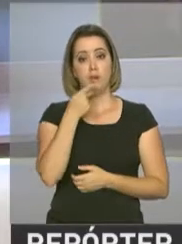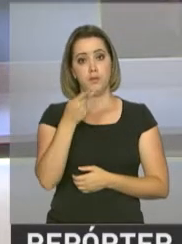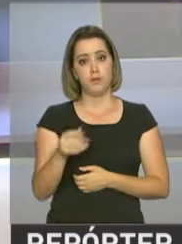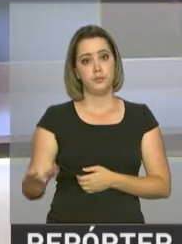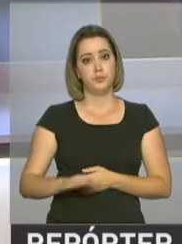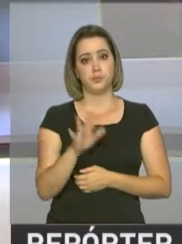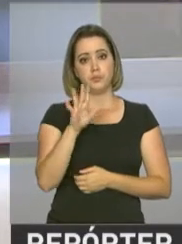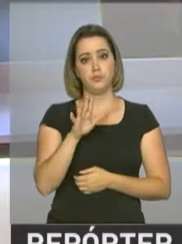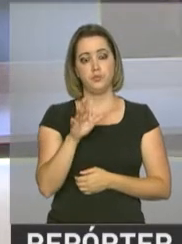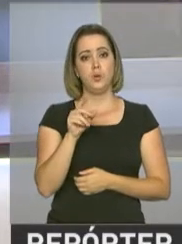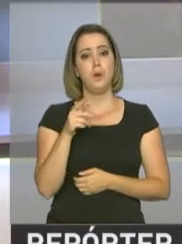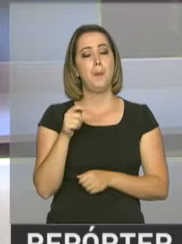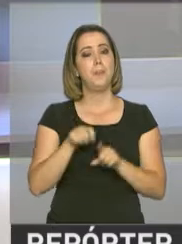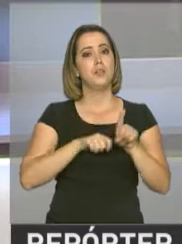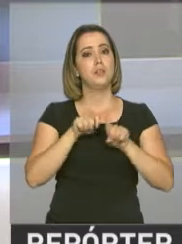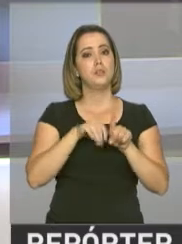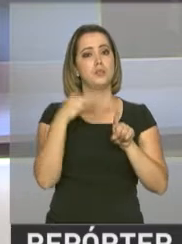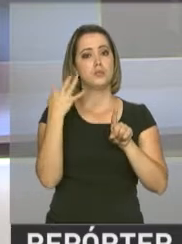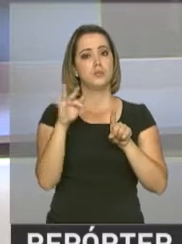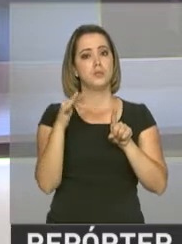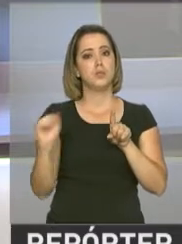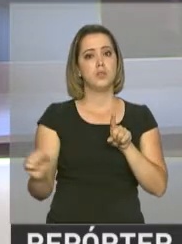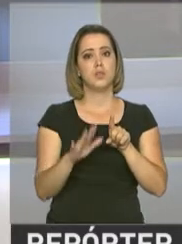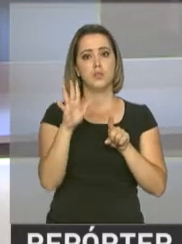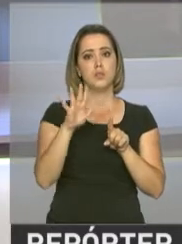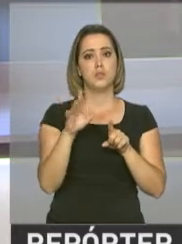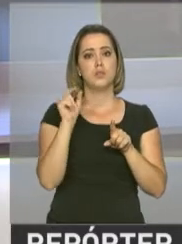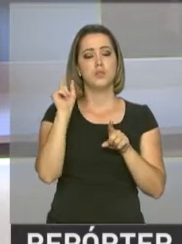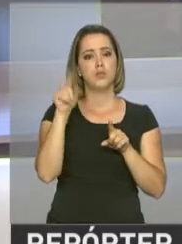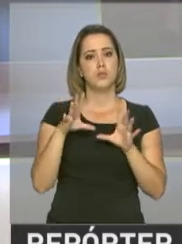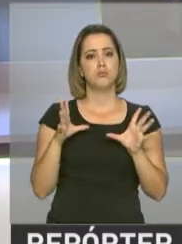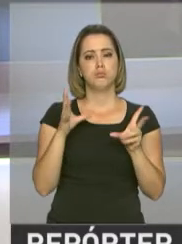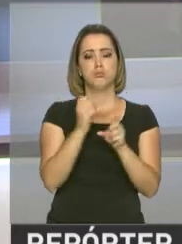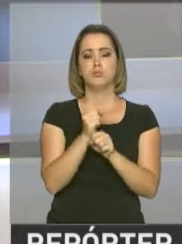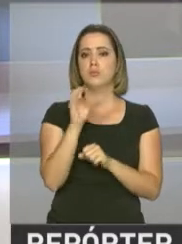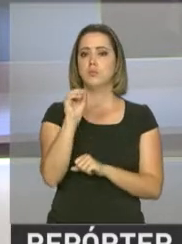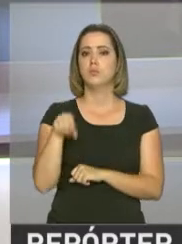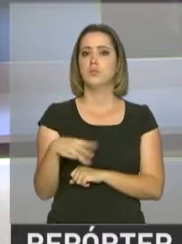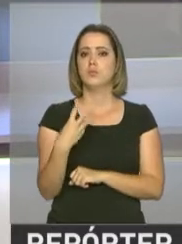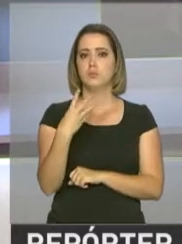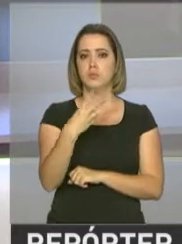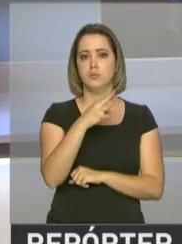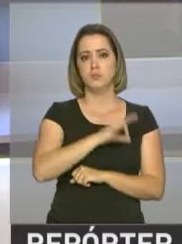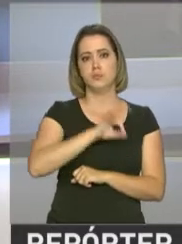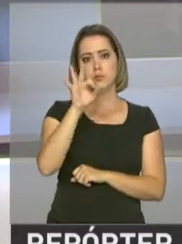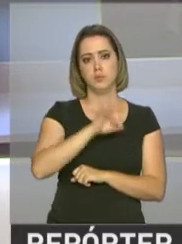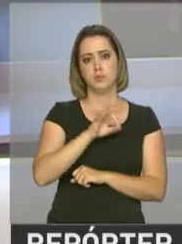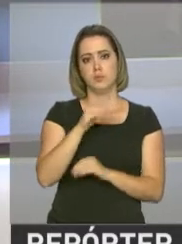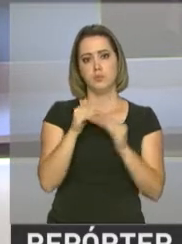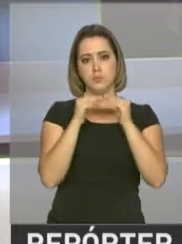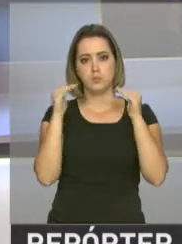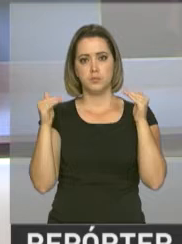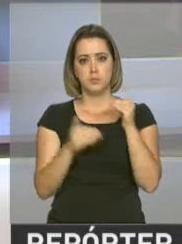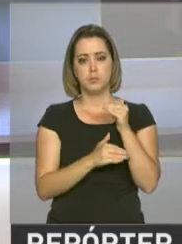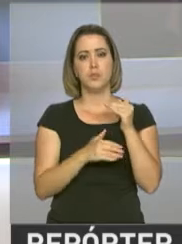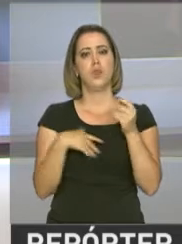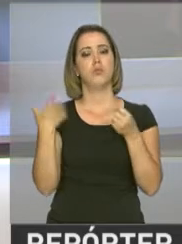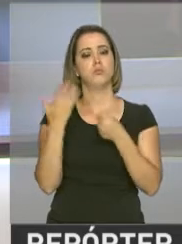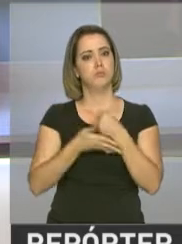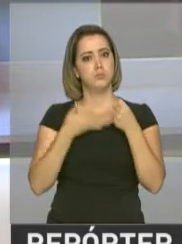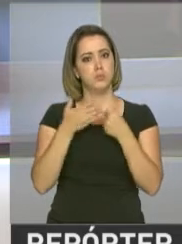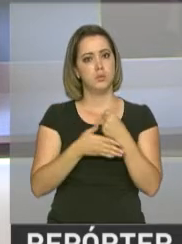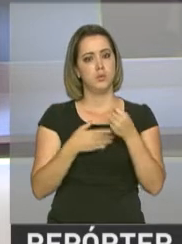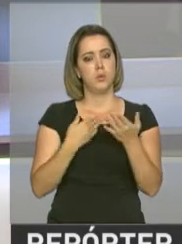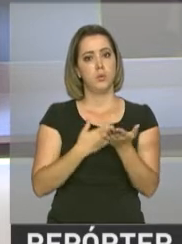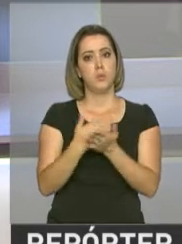falando de inflação, em fevereiro a inflação oficial do país fechou em 0,33%, o menor patamar para o